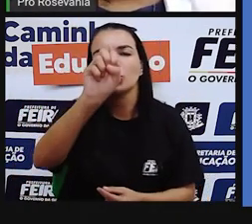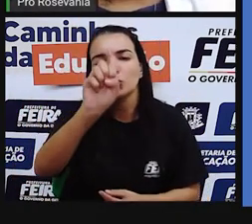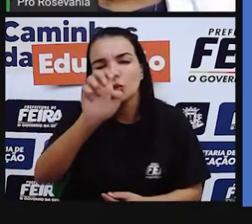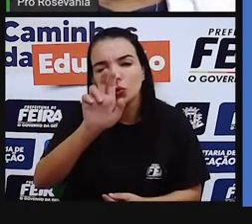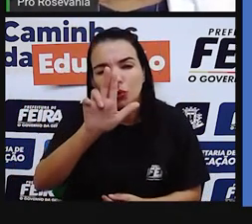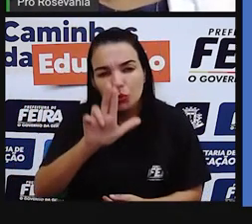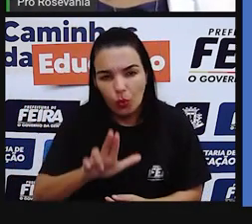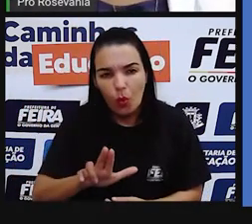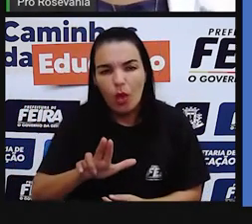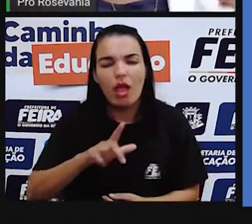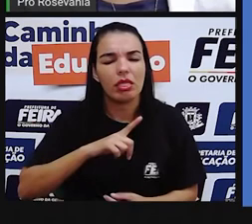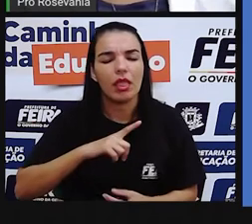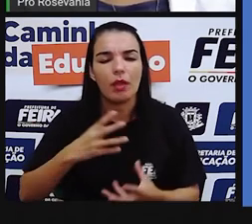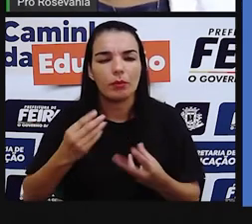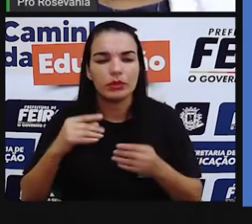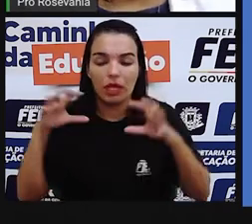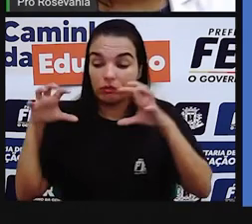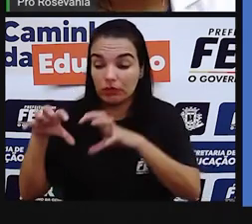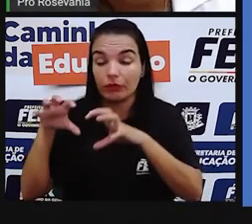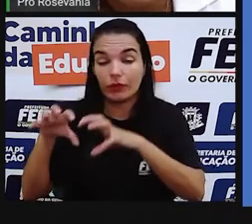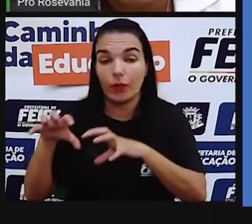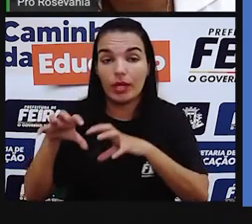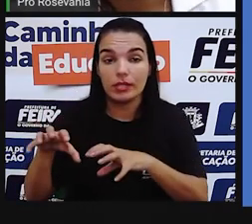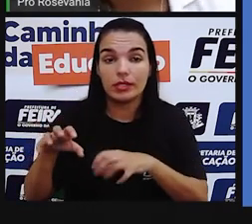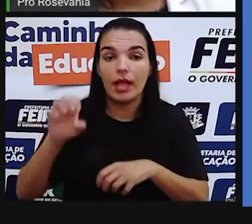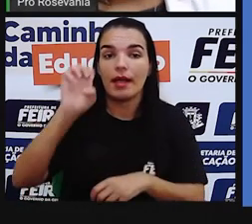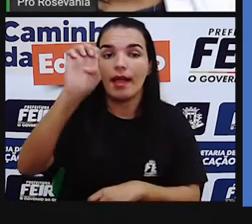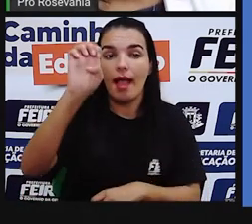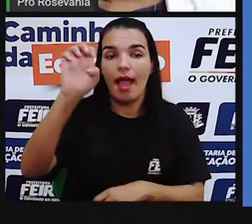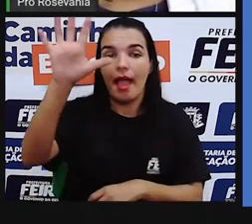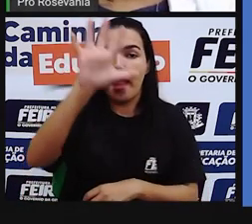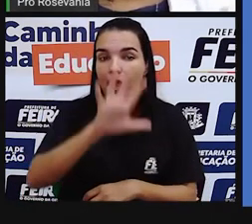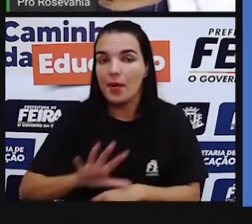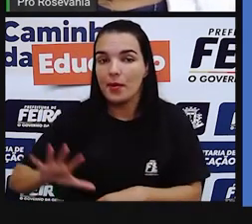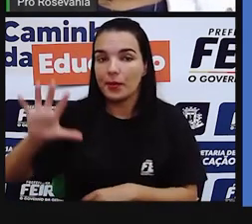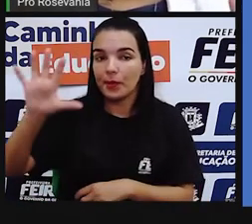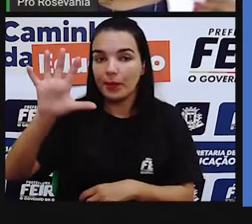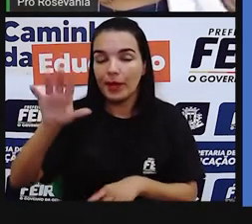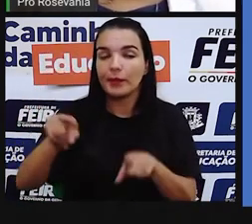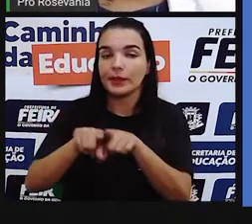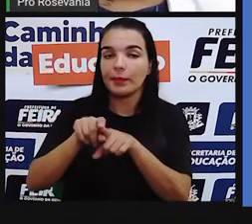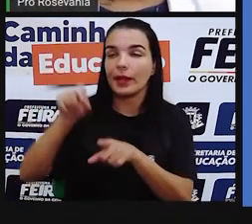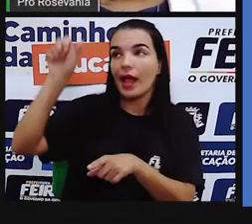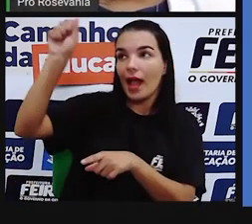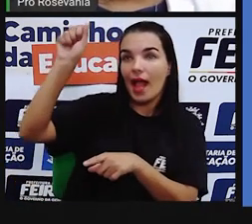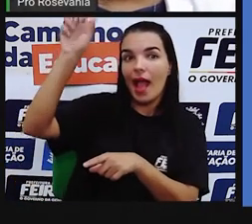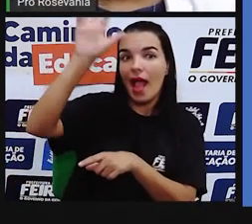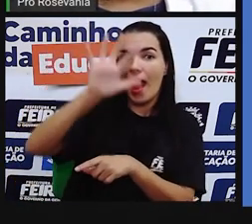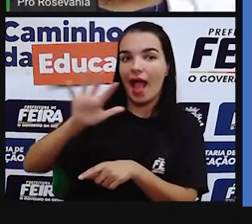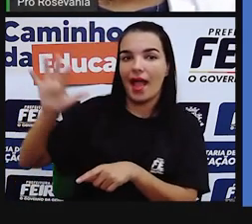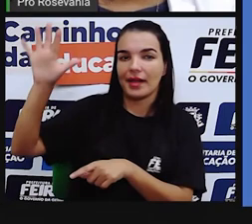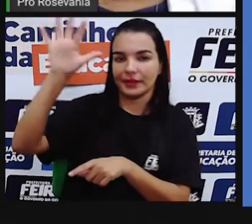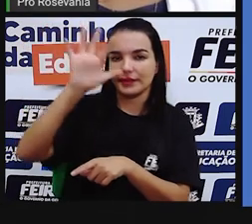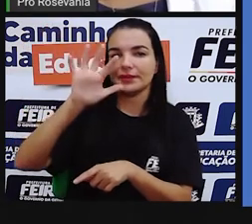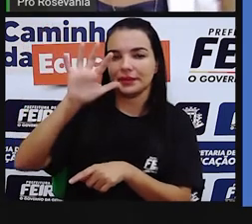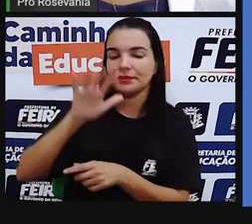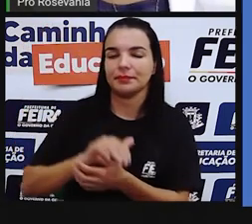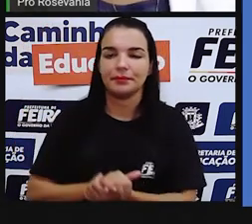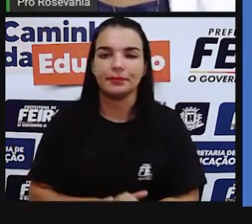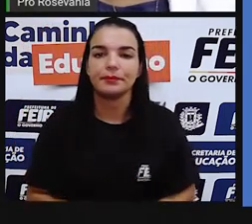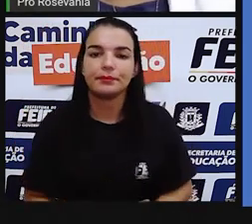tem os italianos. Então, vão predominar muito esses povos migrantes. Não que a gente tenha ido para outras partes do nosso